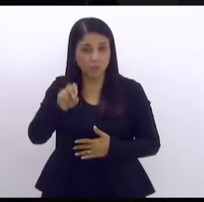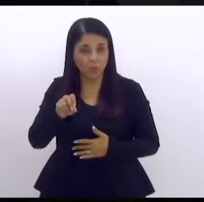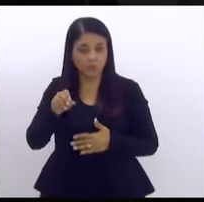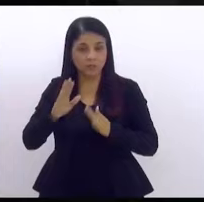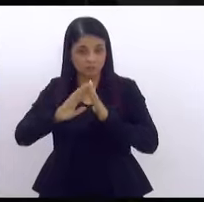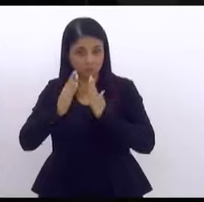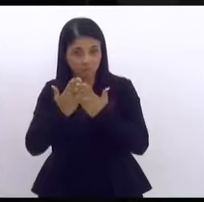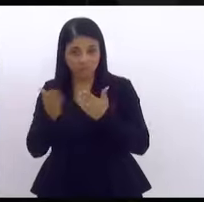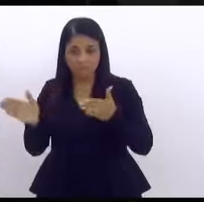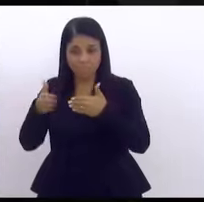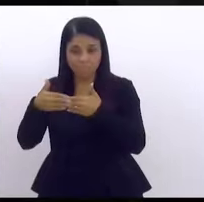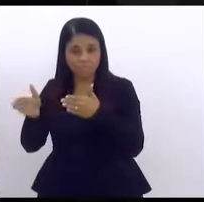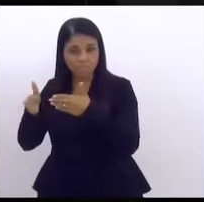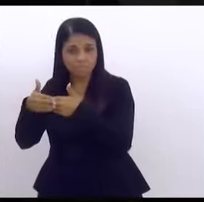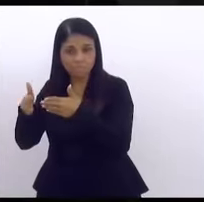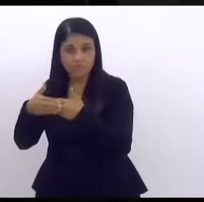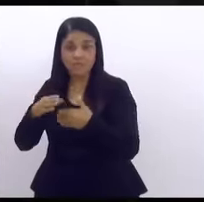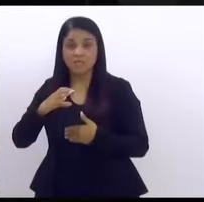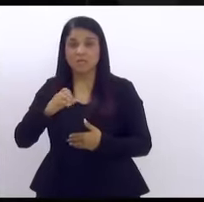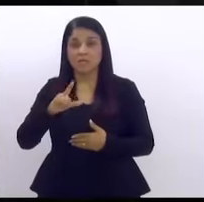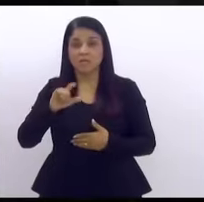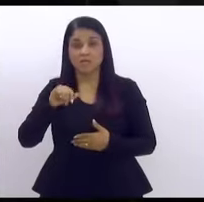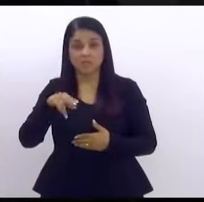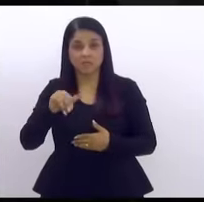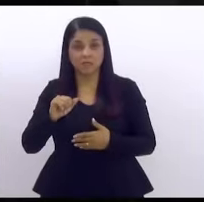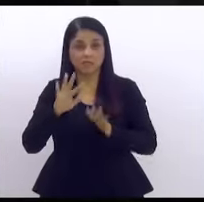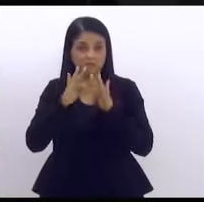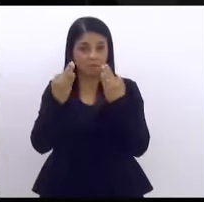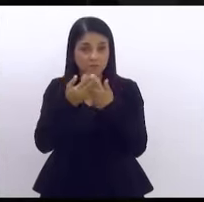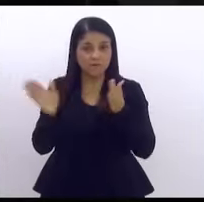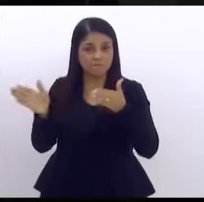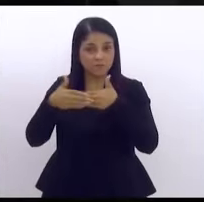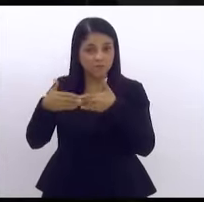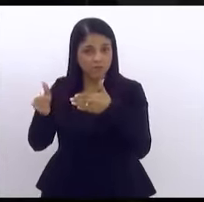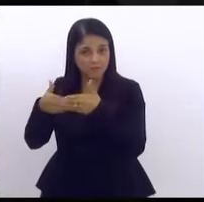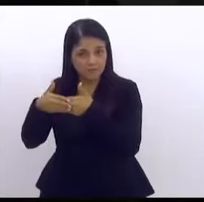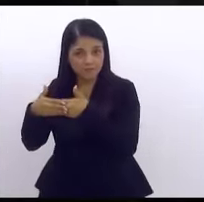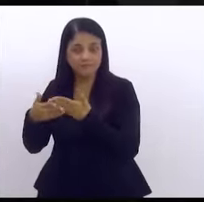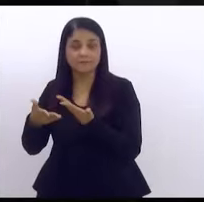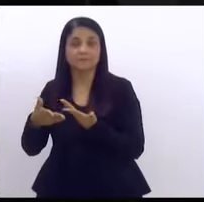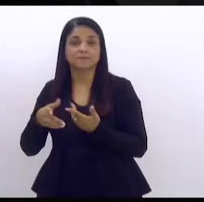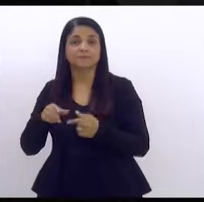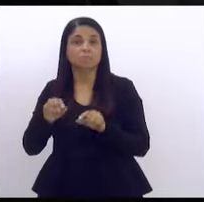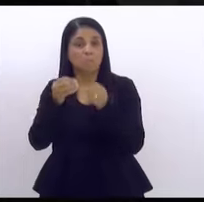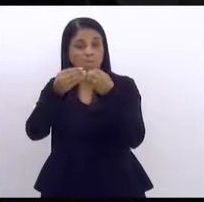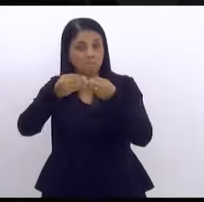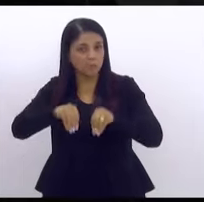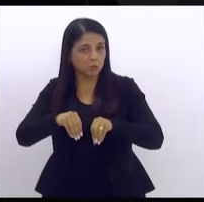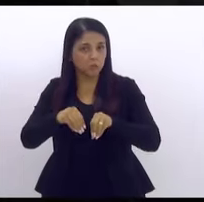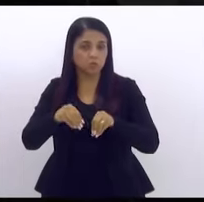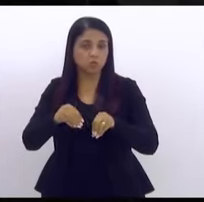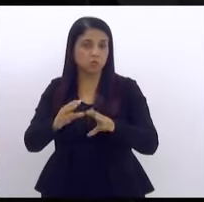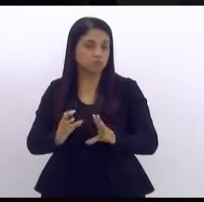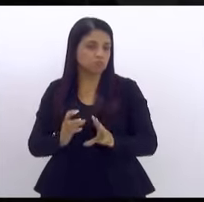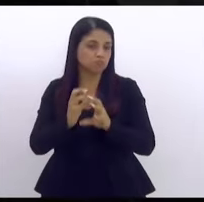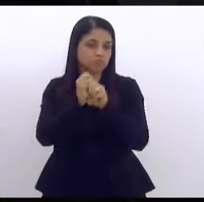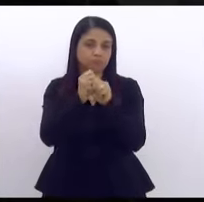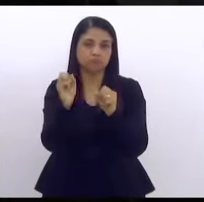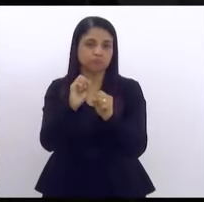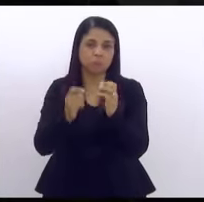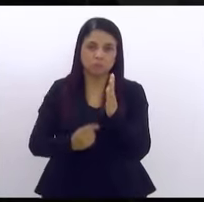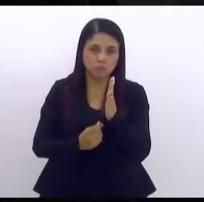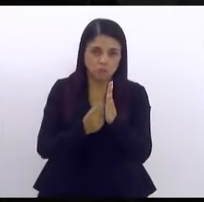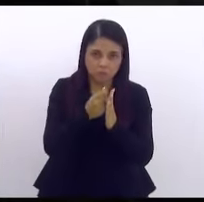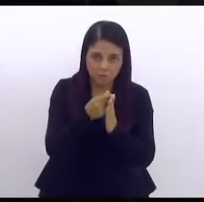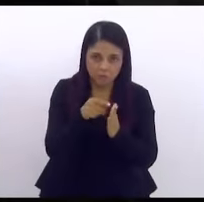fechadas, todas as clínicas da família são fechadas, e esse prejuízo não está contabilizado aqui no